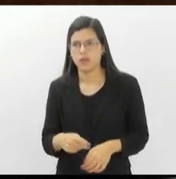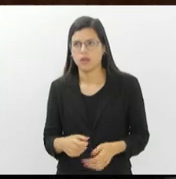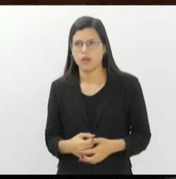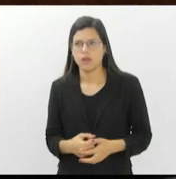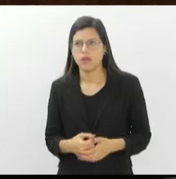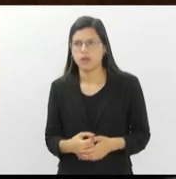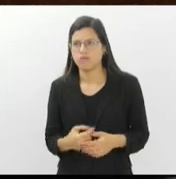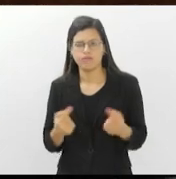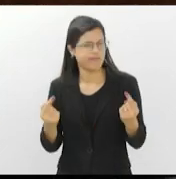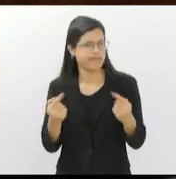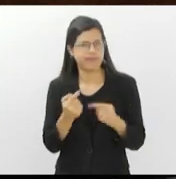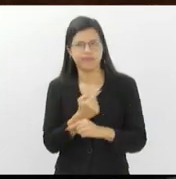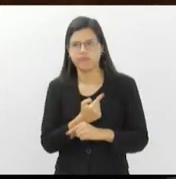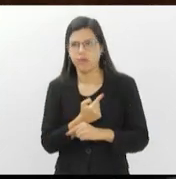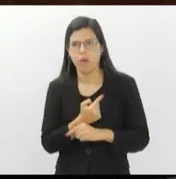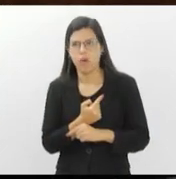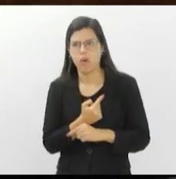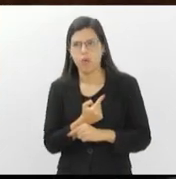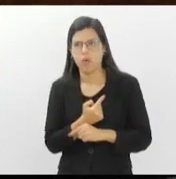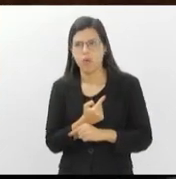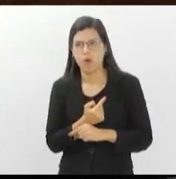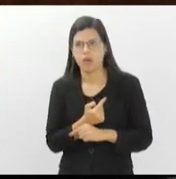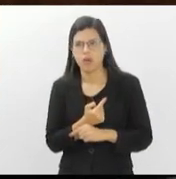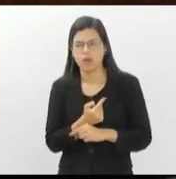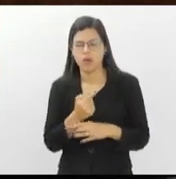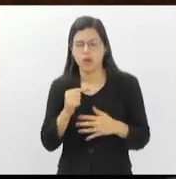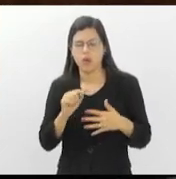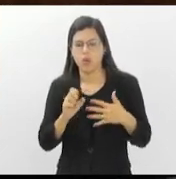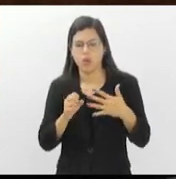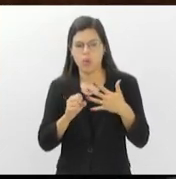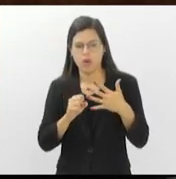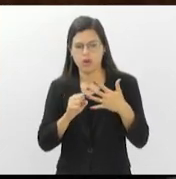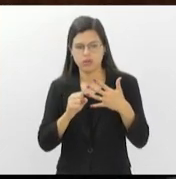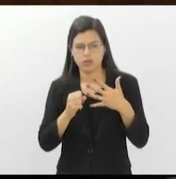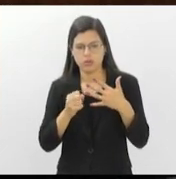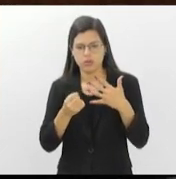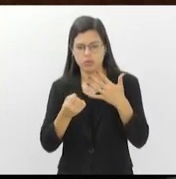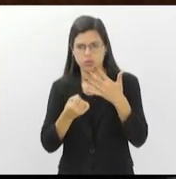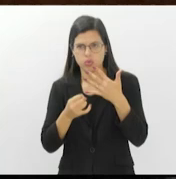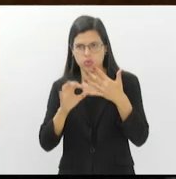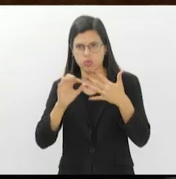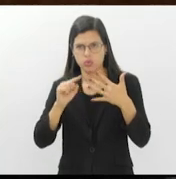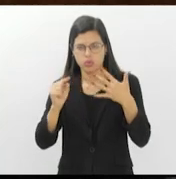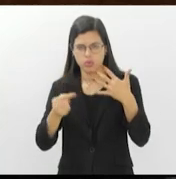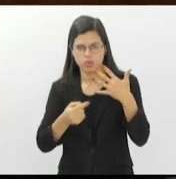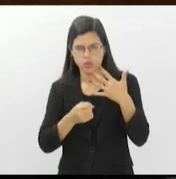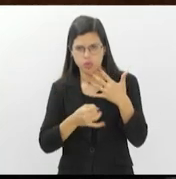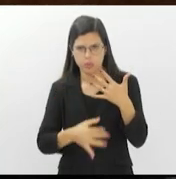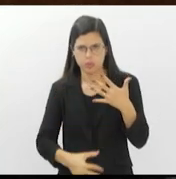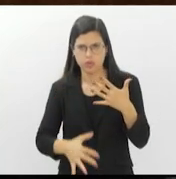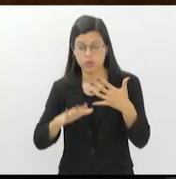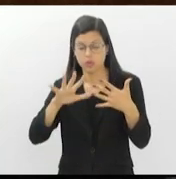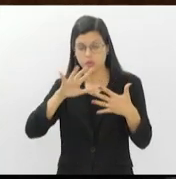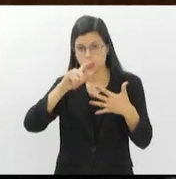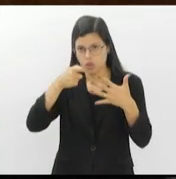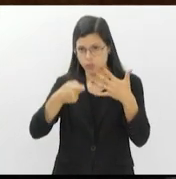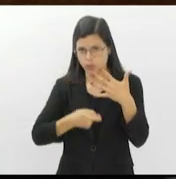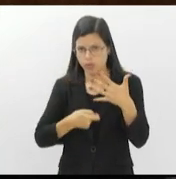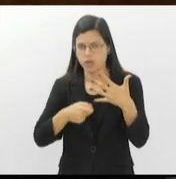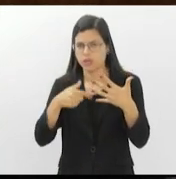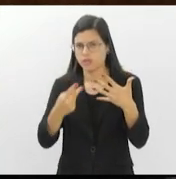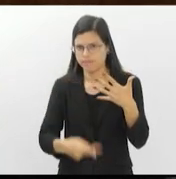descompasso com a jurisprudência dessa corte, do STJ, no sentido de que o prazo decadencial a